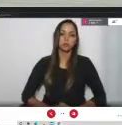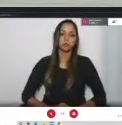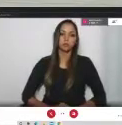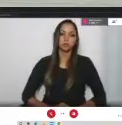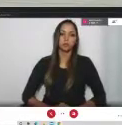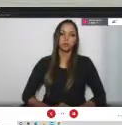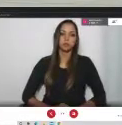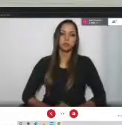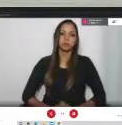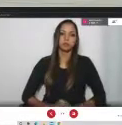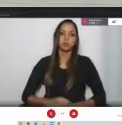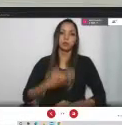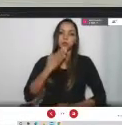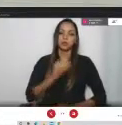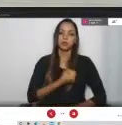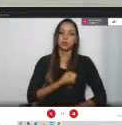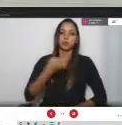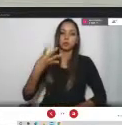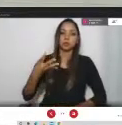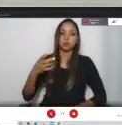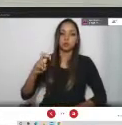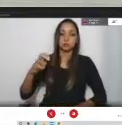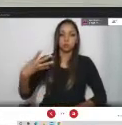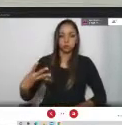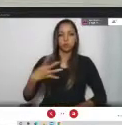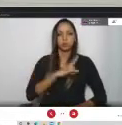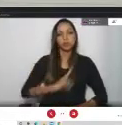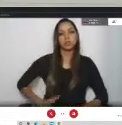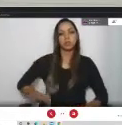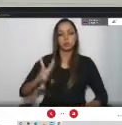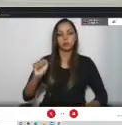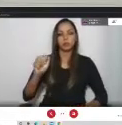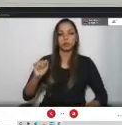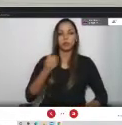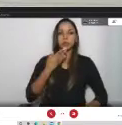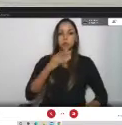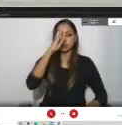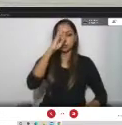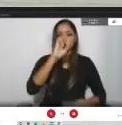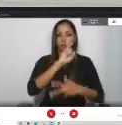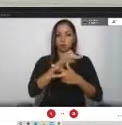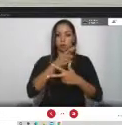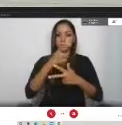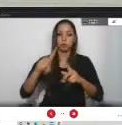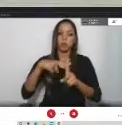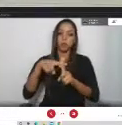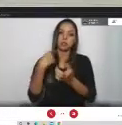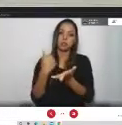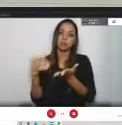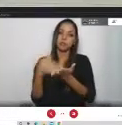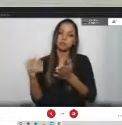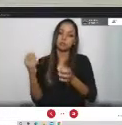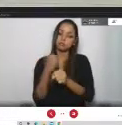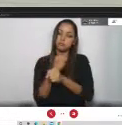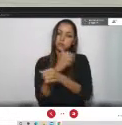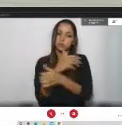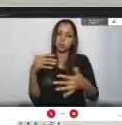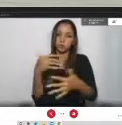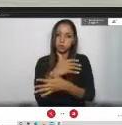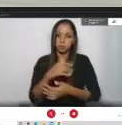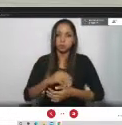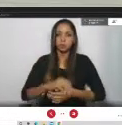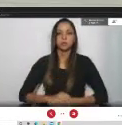Indicação 454, vereador Vavá, indica ao chefe do Executivo Municipal, extensiva à Secretaria Municipal de Obras Públicas,